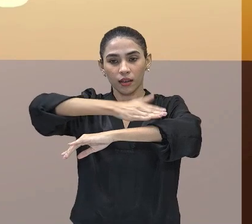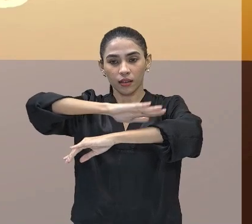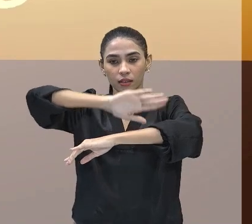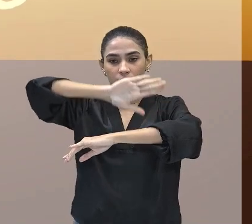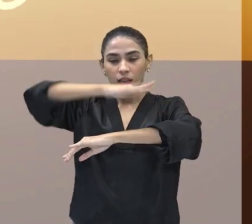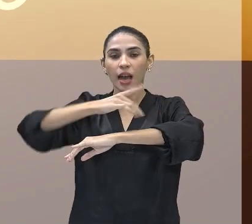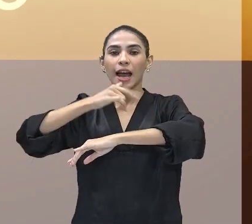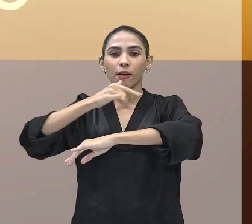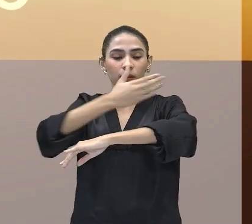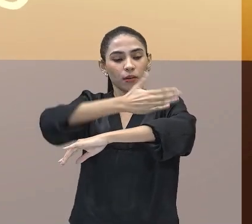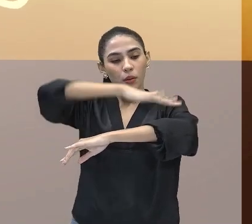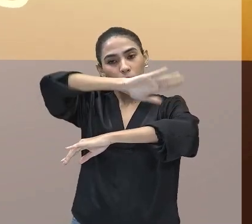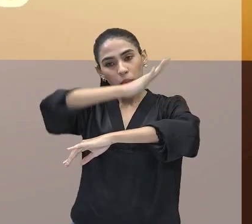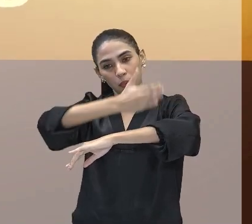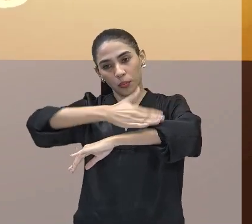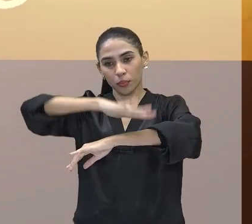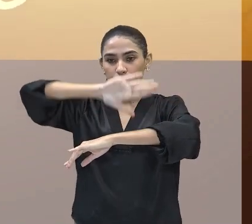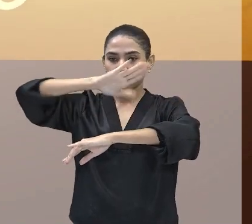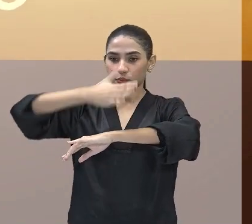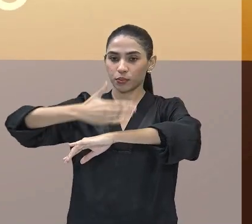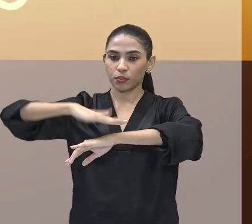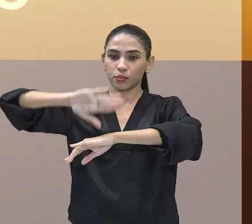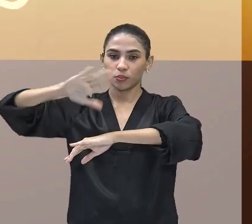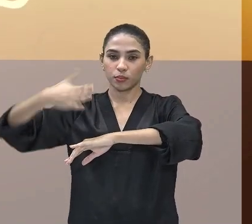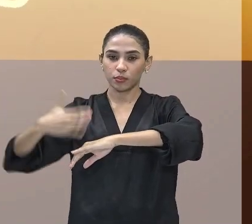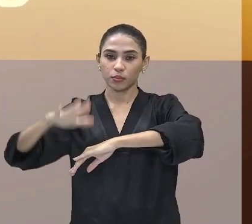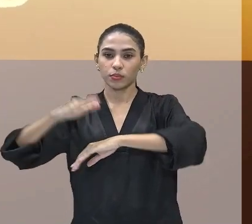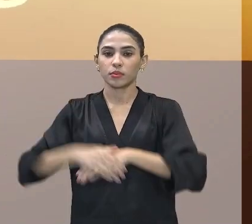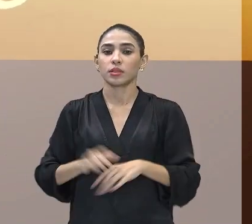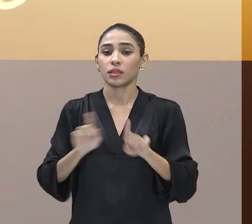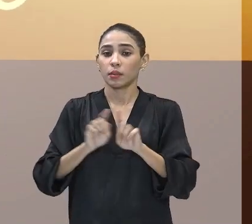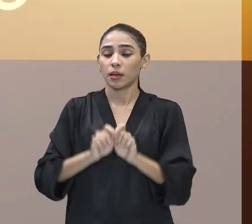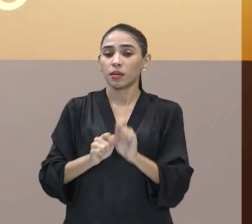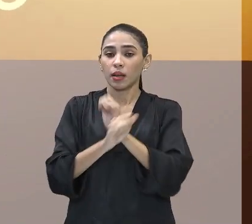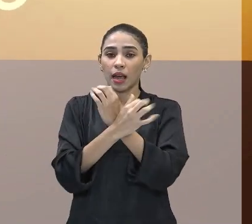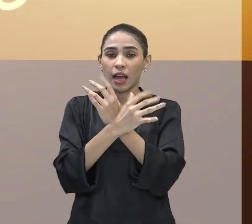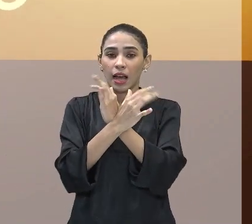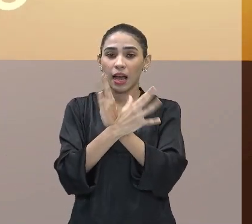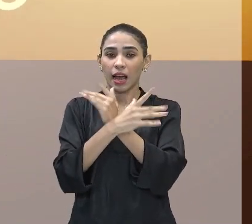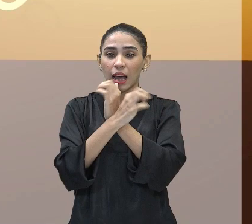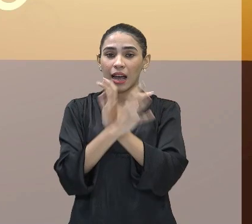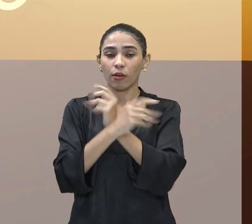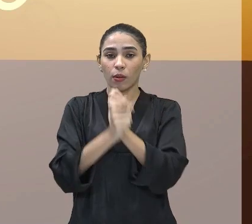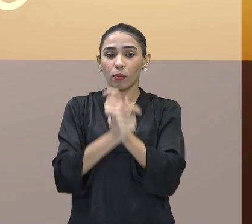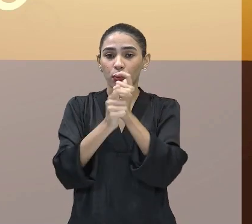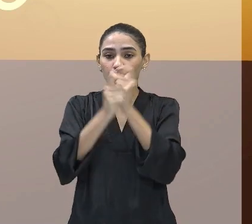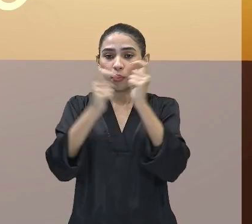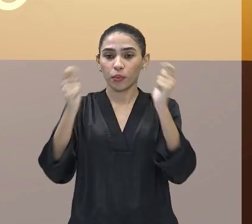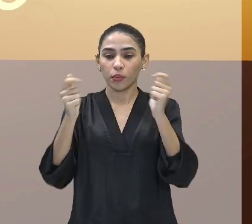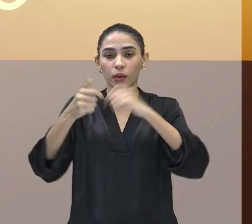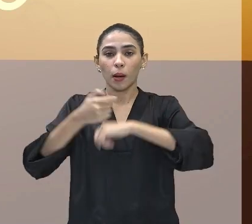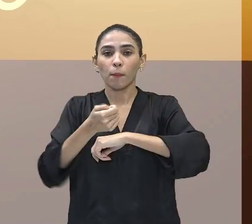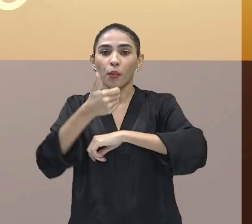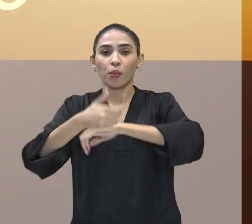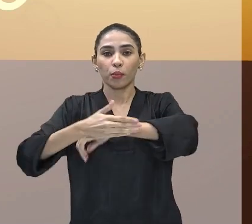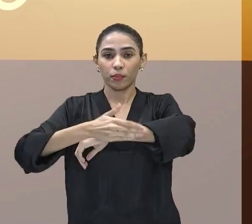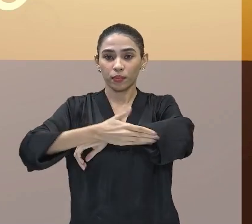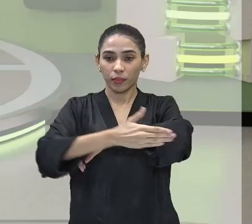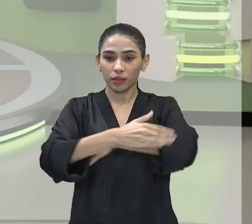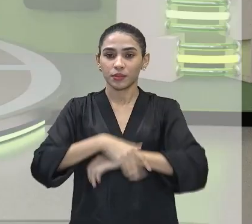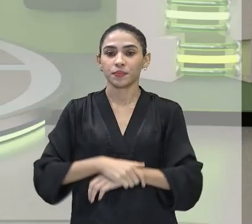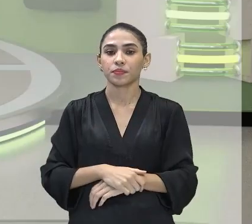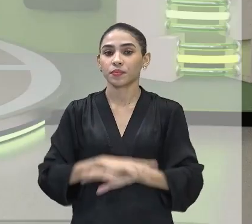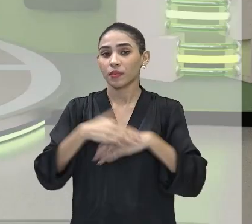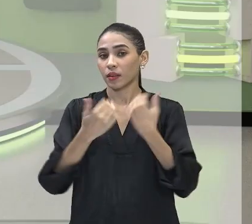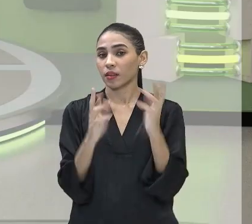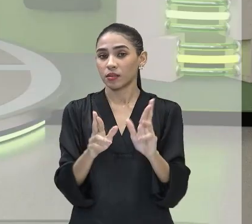turvas nesse processo tem um alto crescimento de algas e baixa diversidade de peixes né Então essa